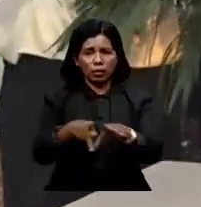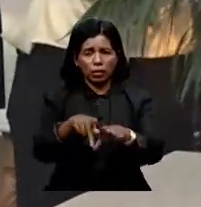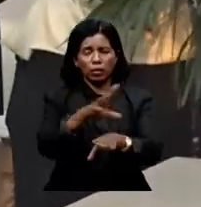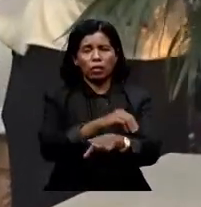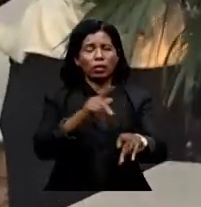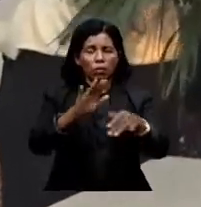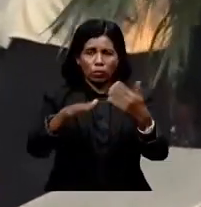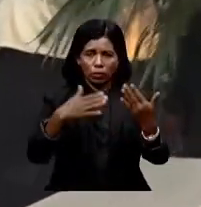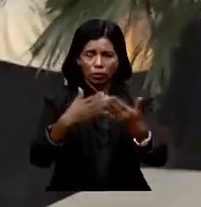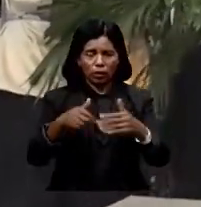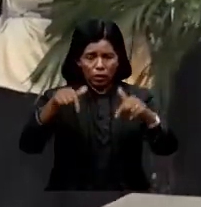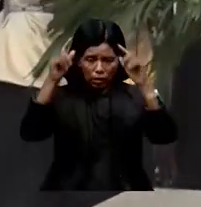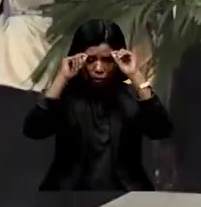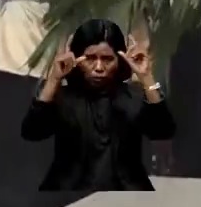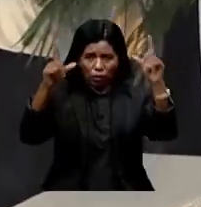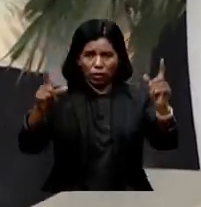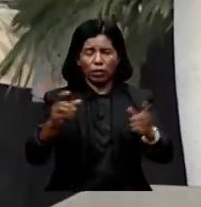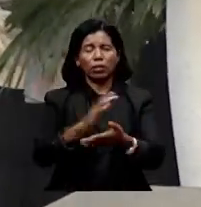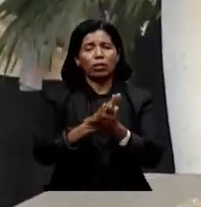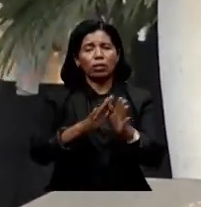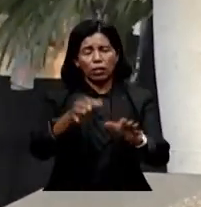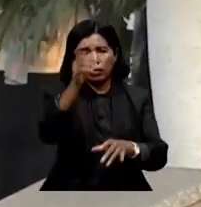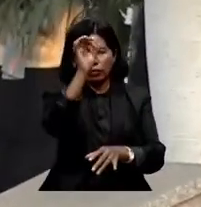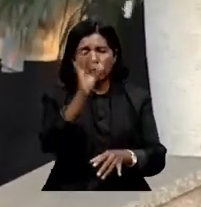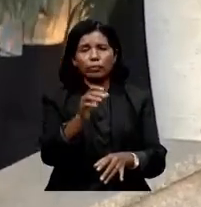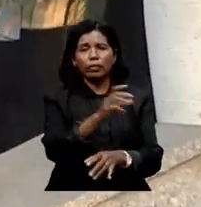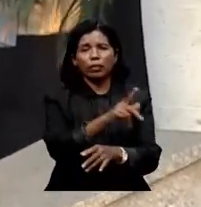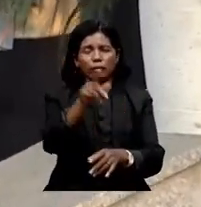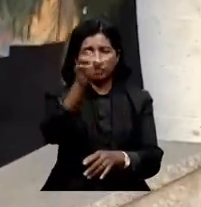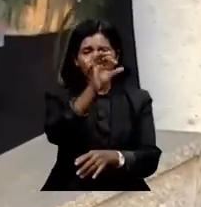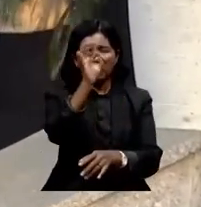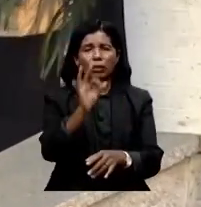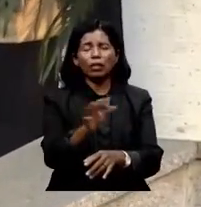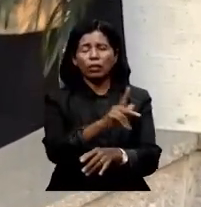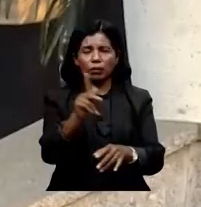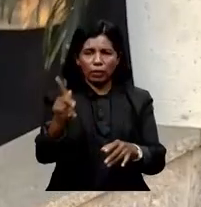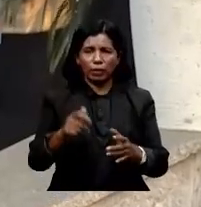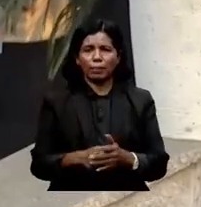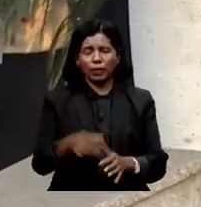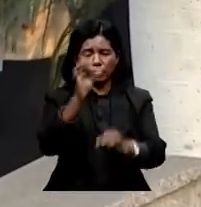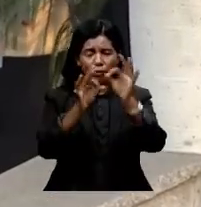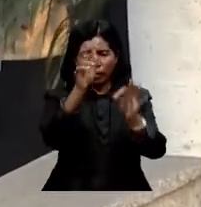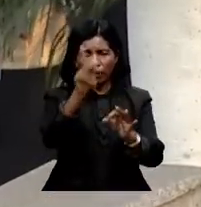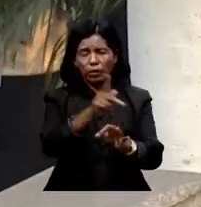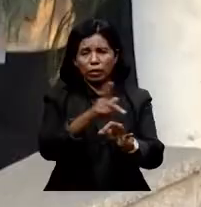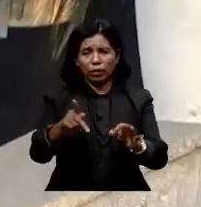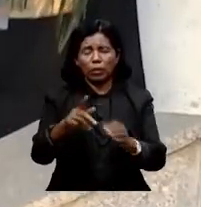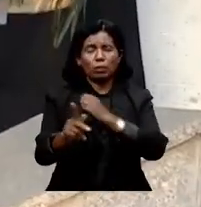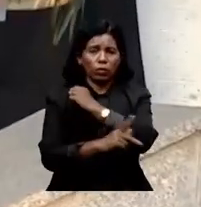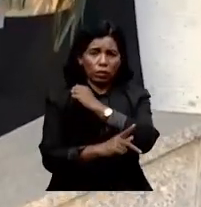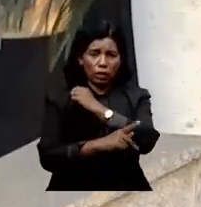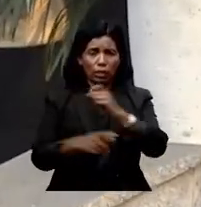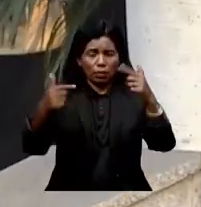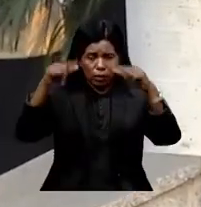Sira Nian e a Timor-Leste ou de Abelarfia Católica no Oriente Português e a Timor-Leste. Português Sira Hautama Timor-Leste e a